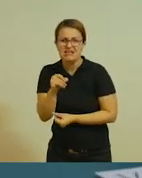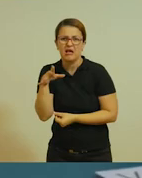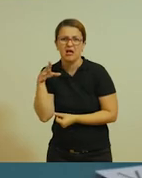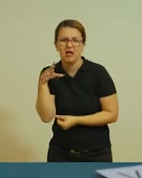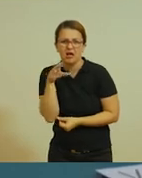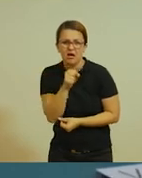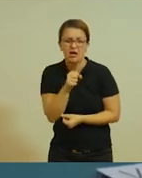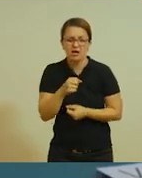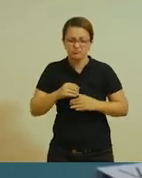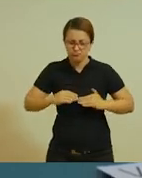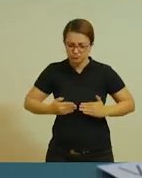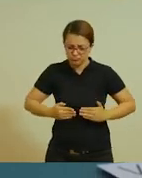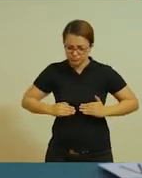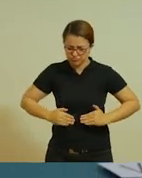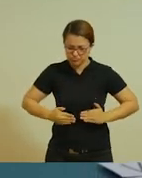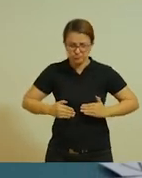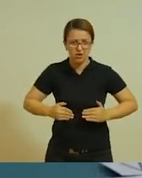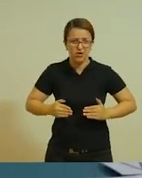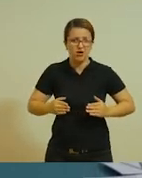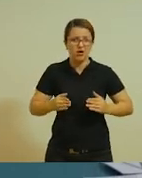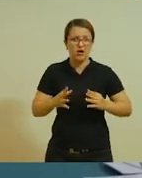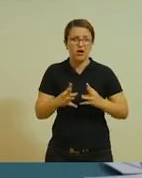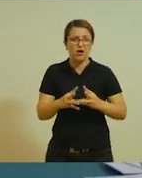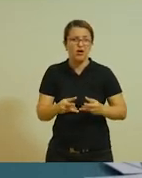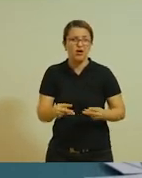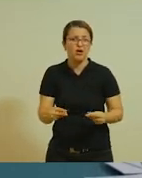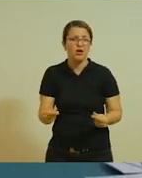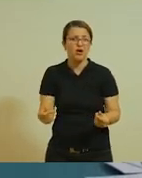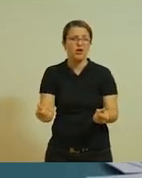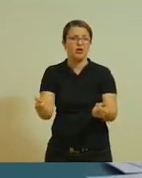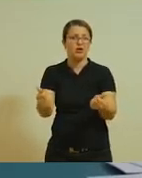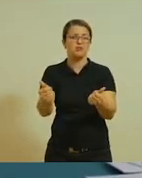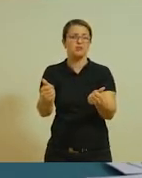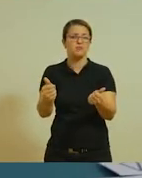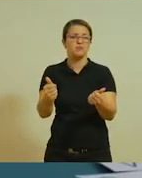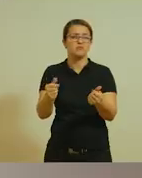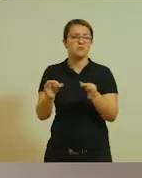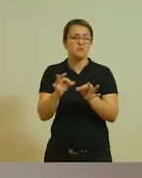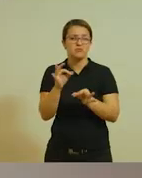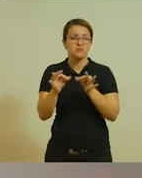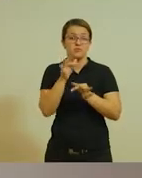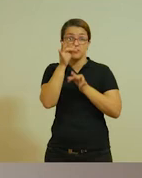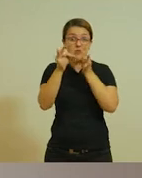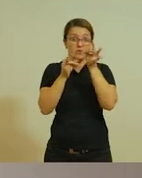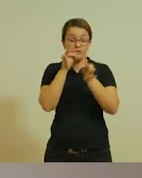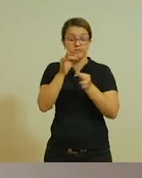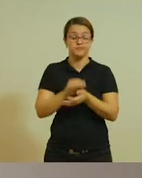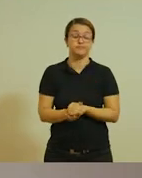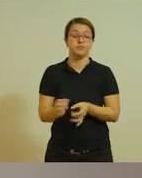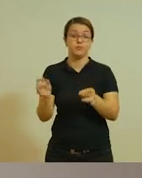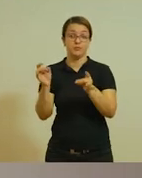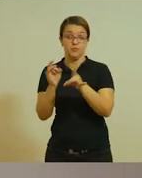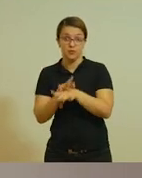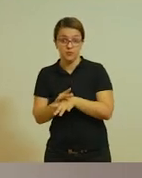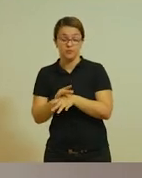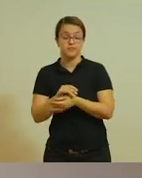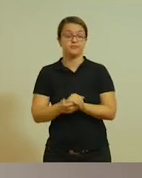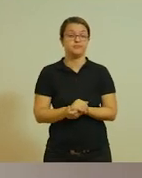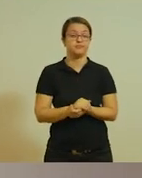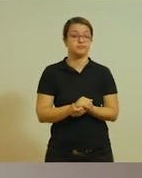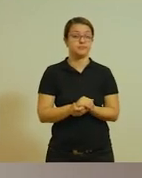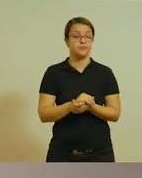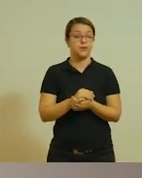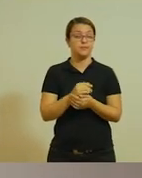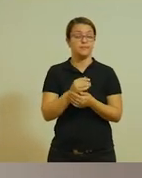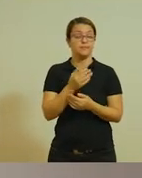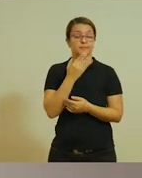depressa, acabou-se o vestido todo bordado e florido. Aí, depois que você leu, a atividade